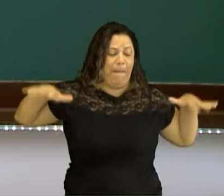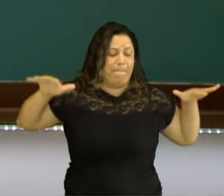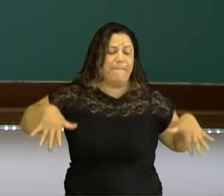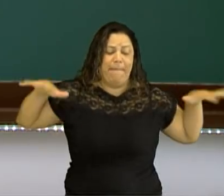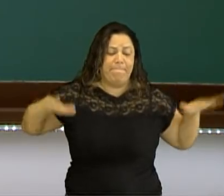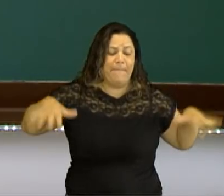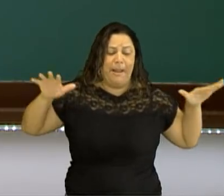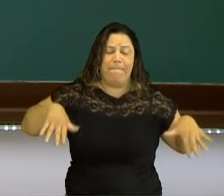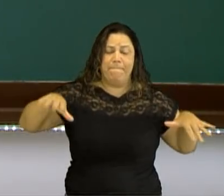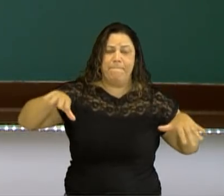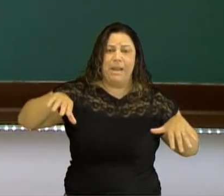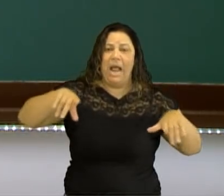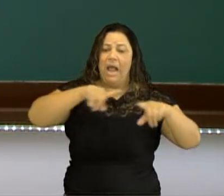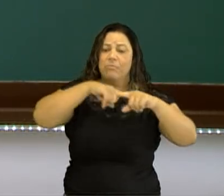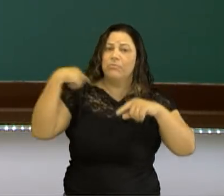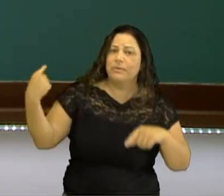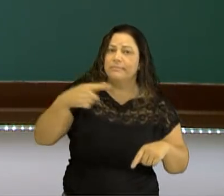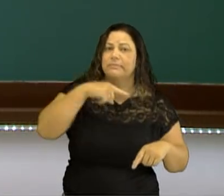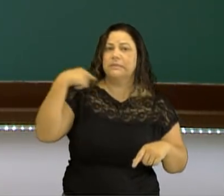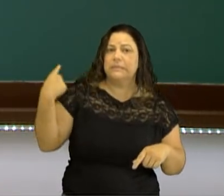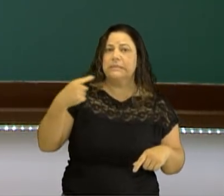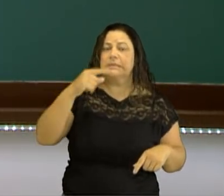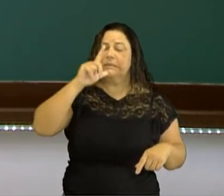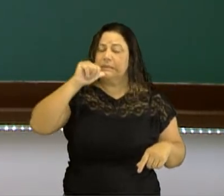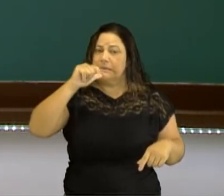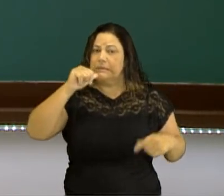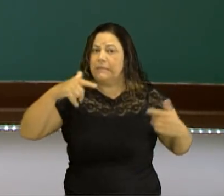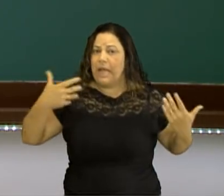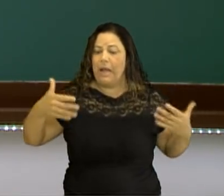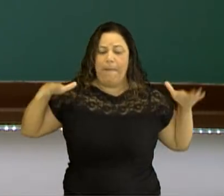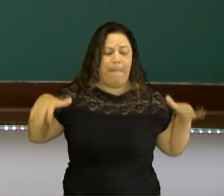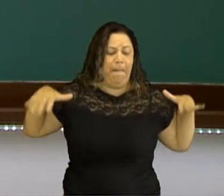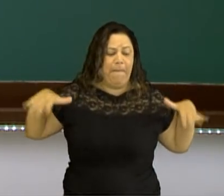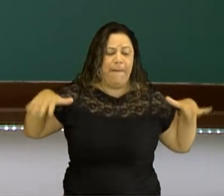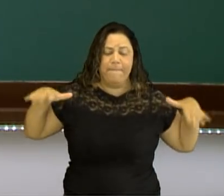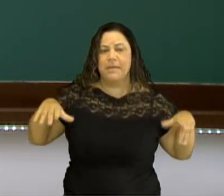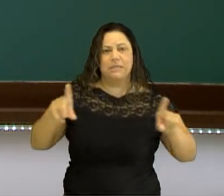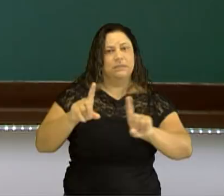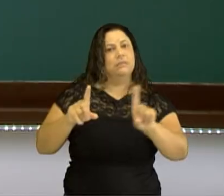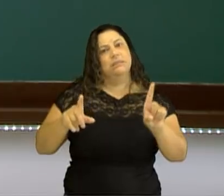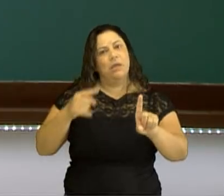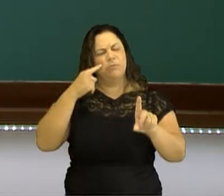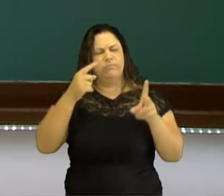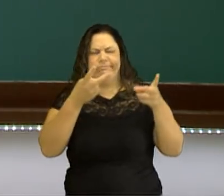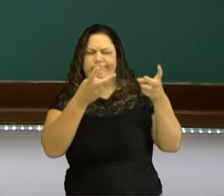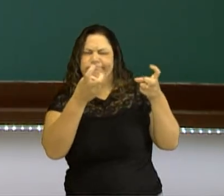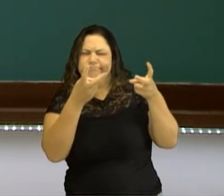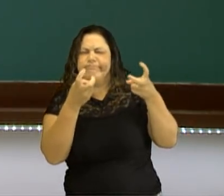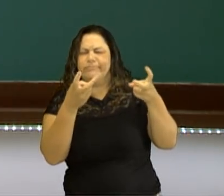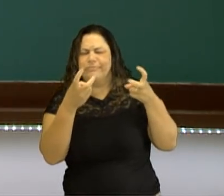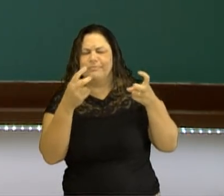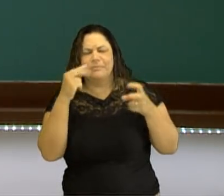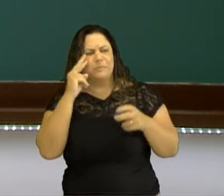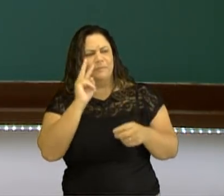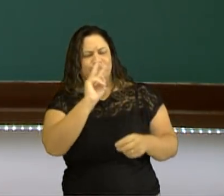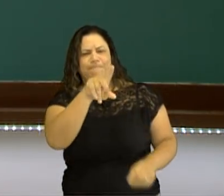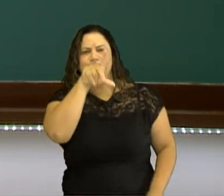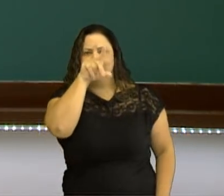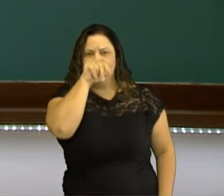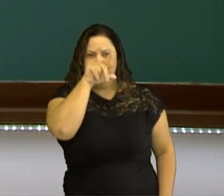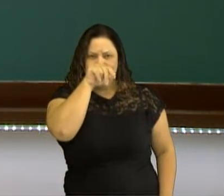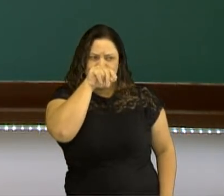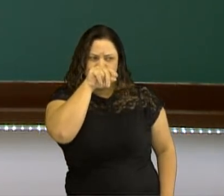morreriam afogadas. Então, o que acontece? Perceba a próxima vez que você tiver a oportunidade de ver uma ave